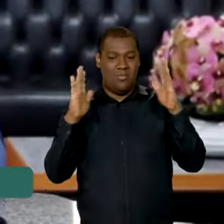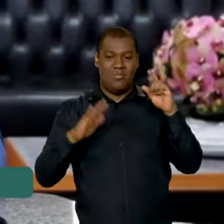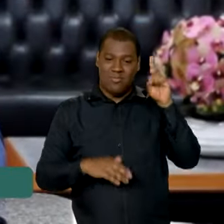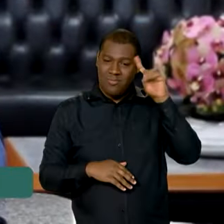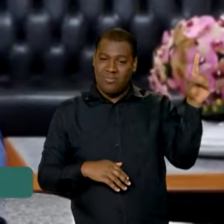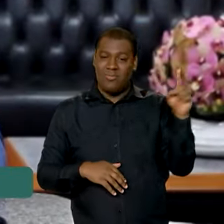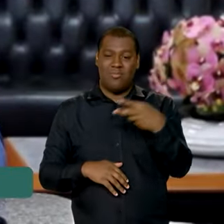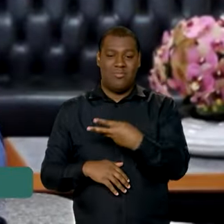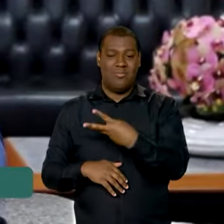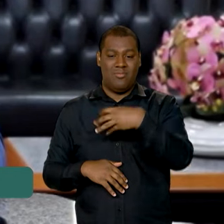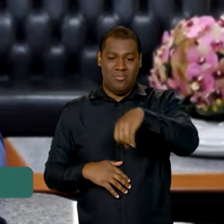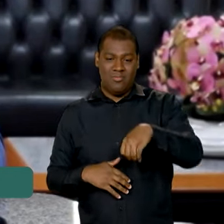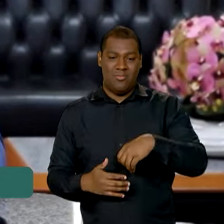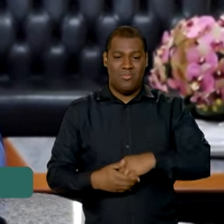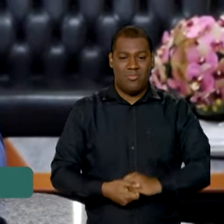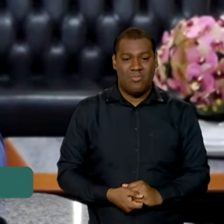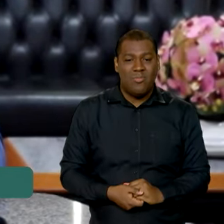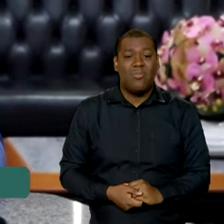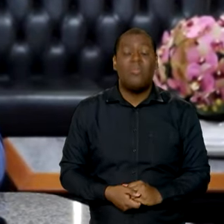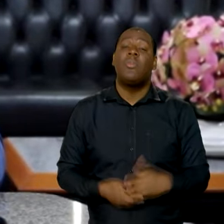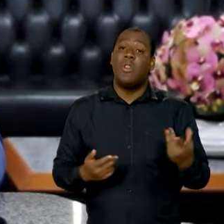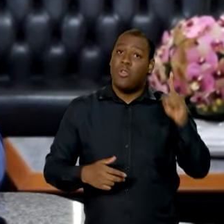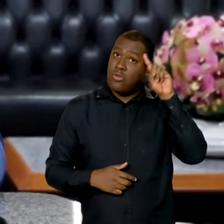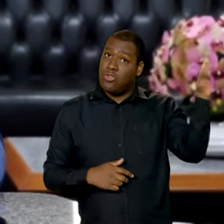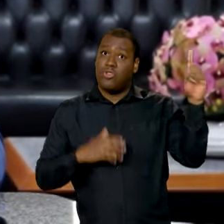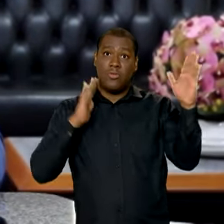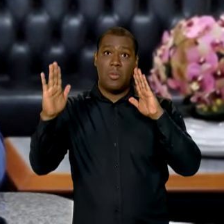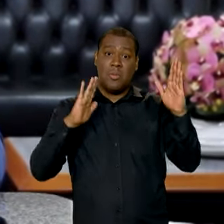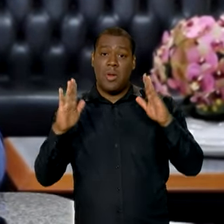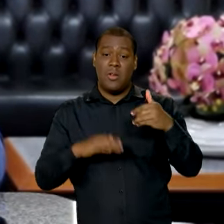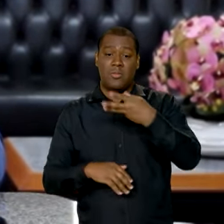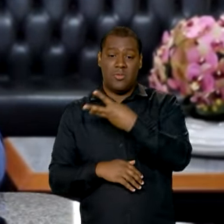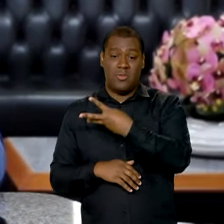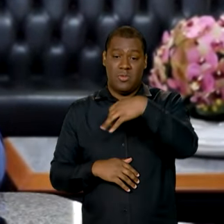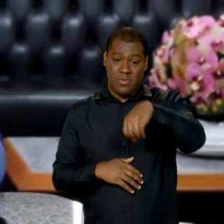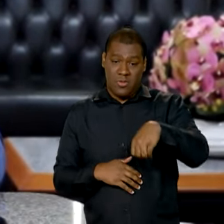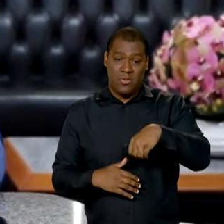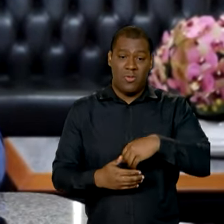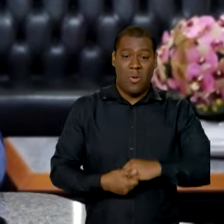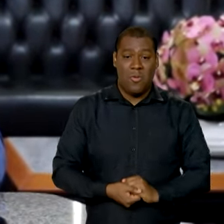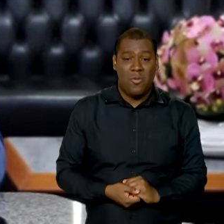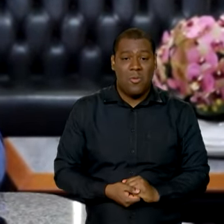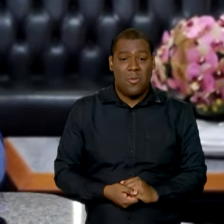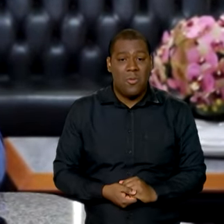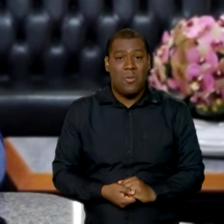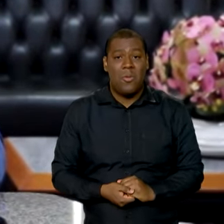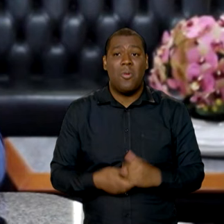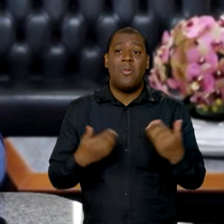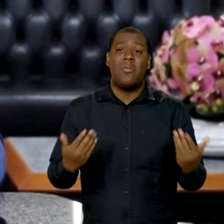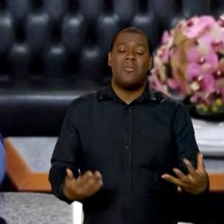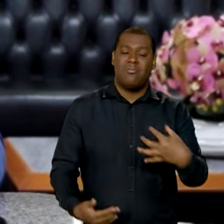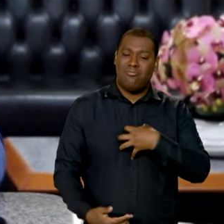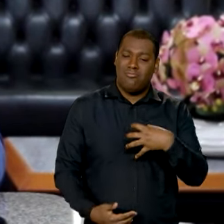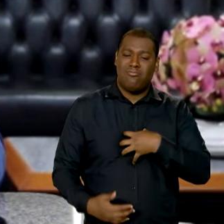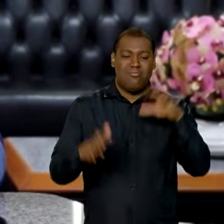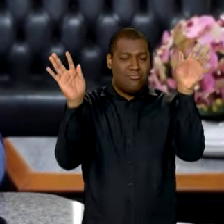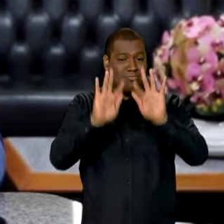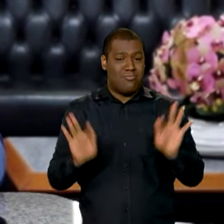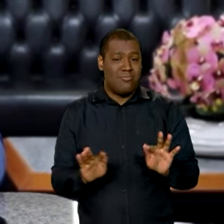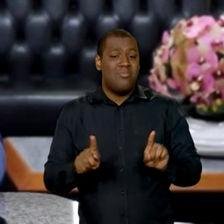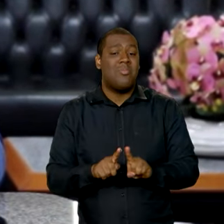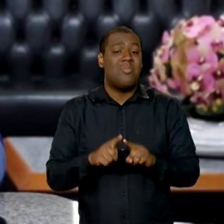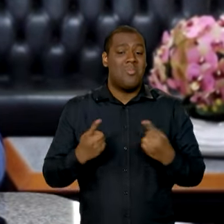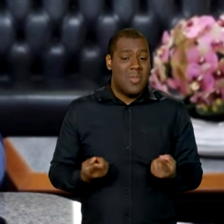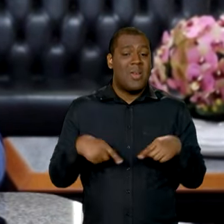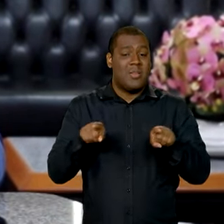Alcançar hoje abaixo de 40 dias, são 39 dias, que é abaixo do prazo legal, é um motivo de orgulho para nós, mas ao mesmo